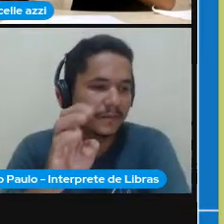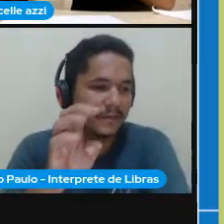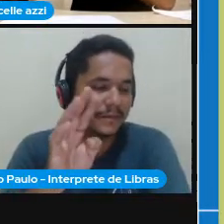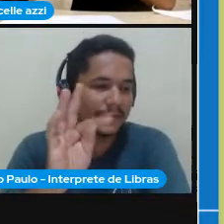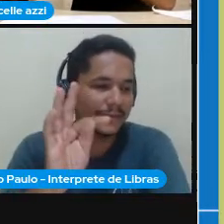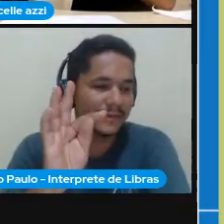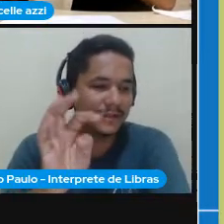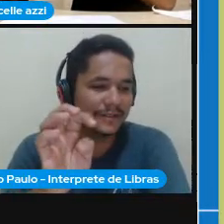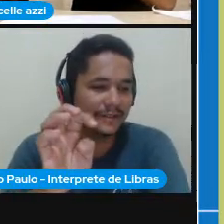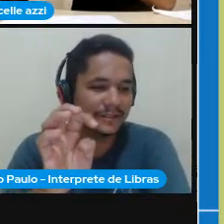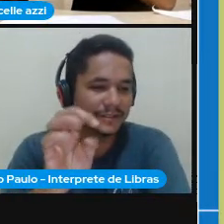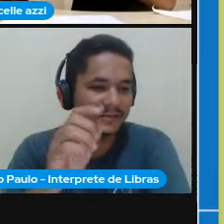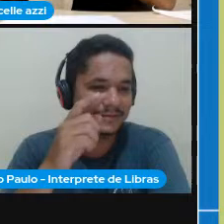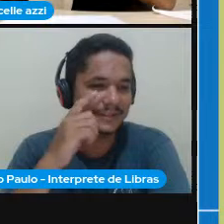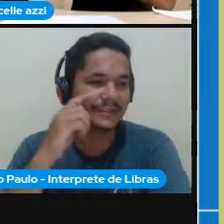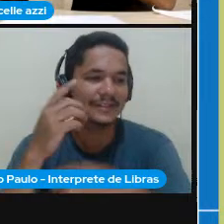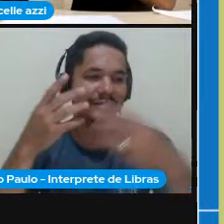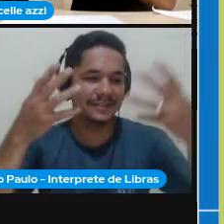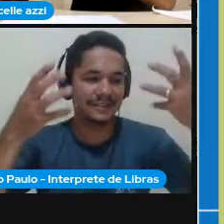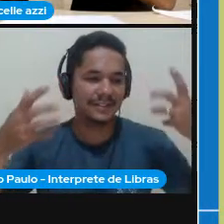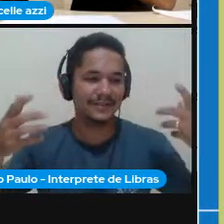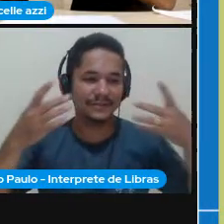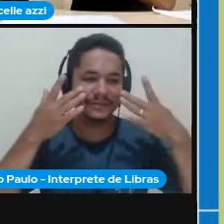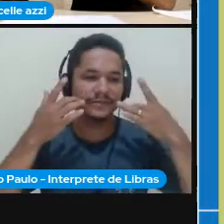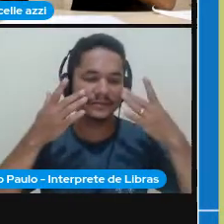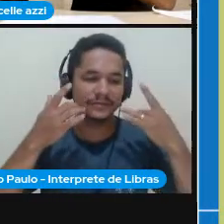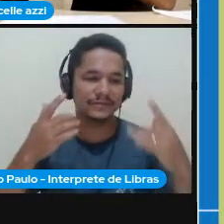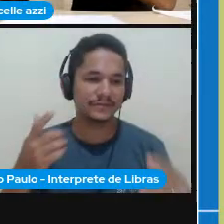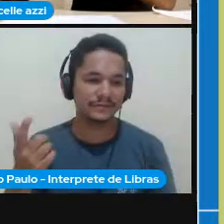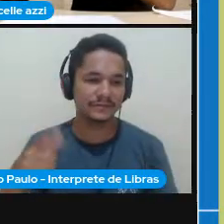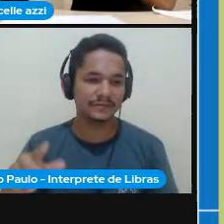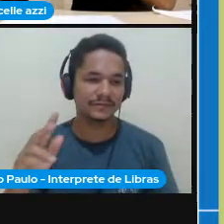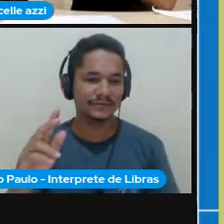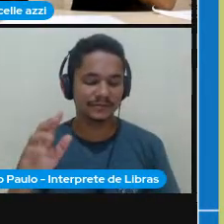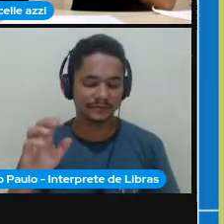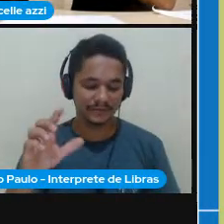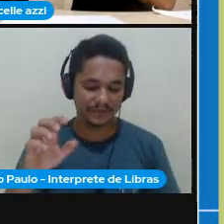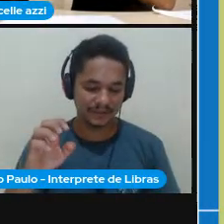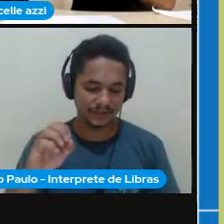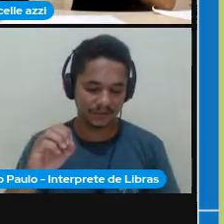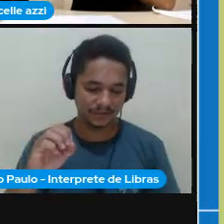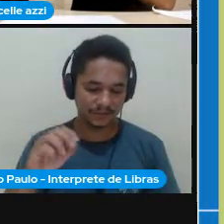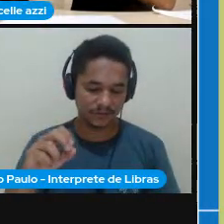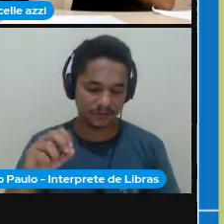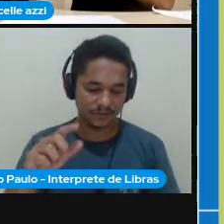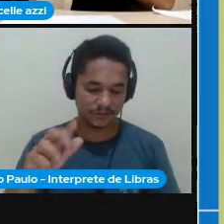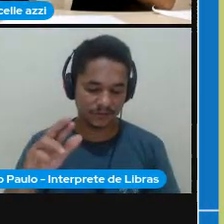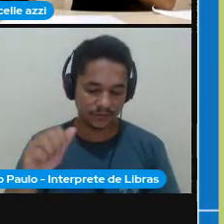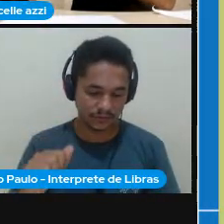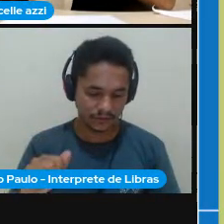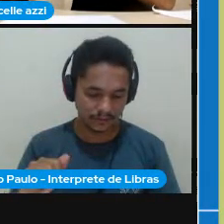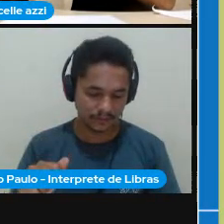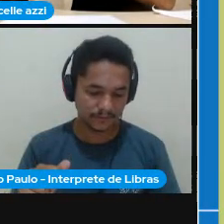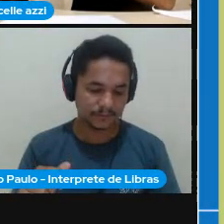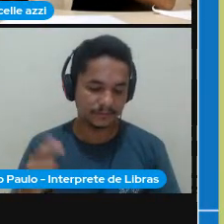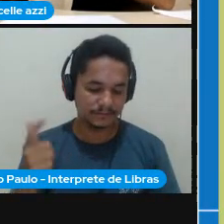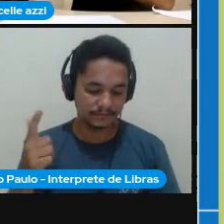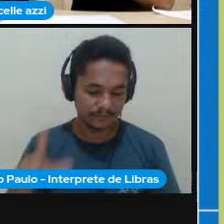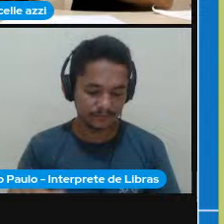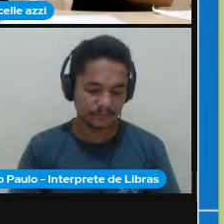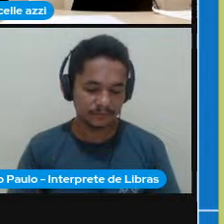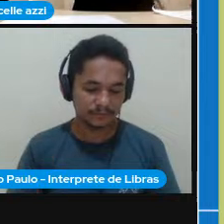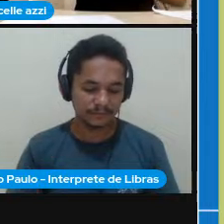no anfiteatro da escola. Eleonora Piersetti também assistindo na tela